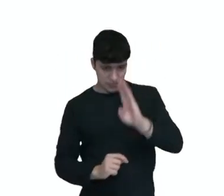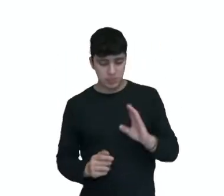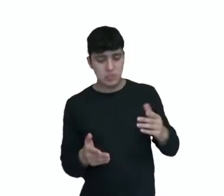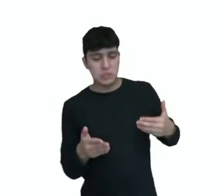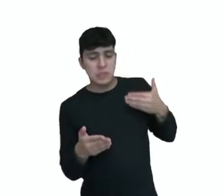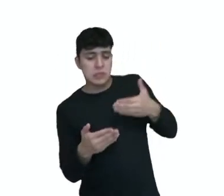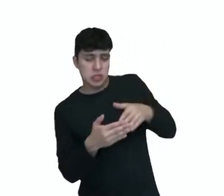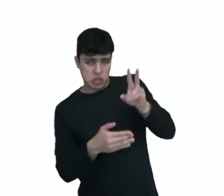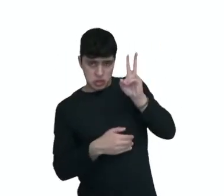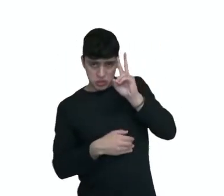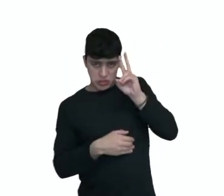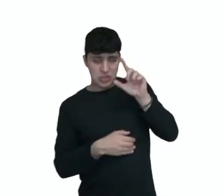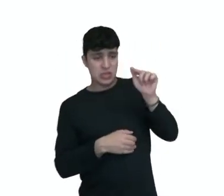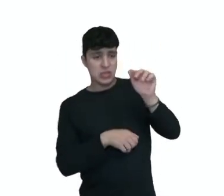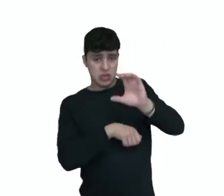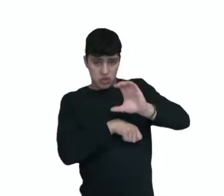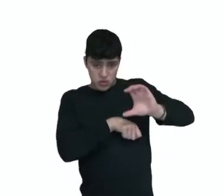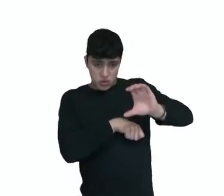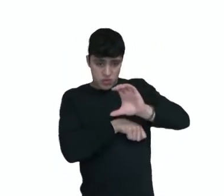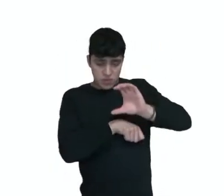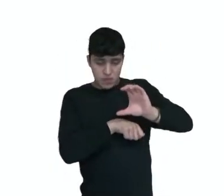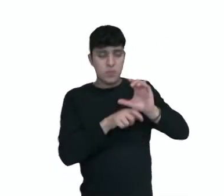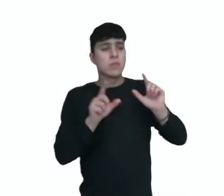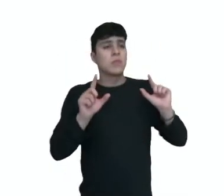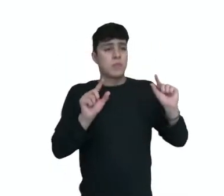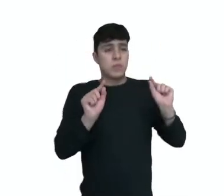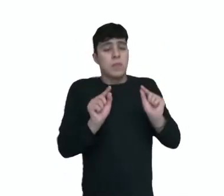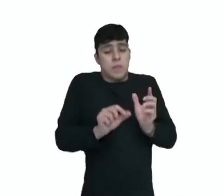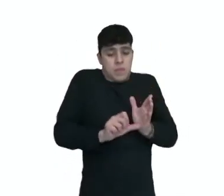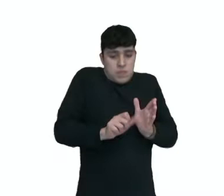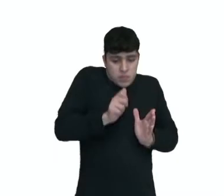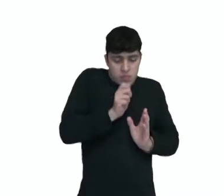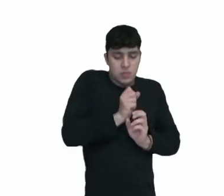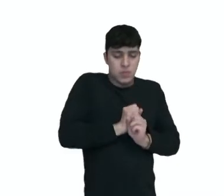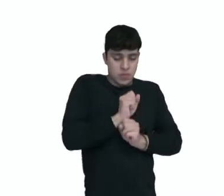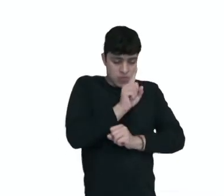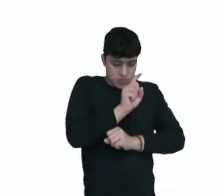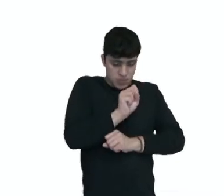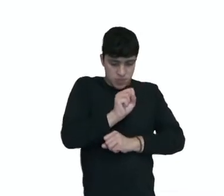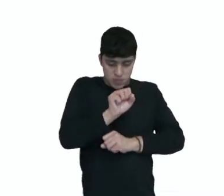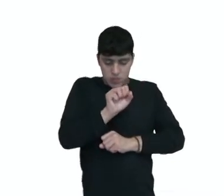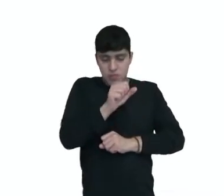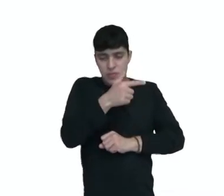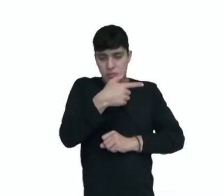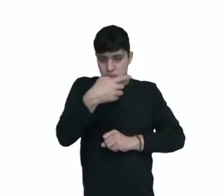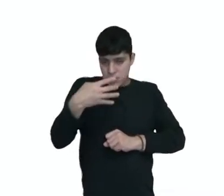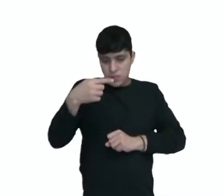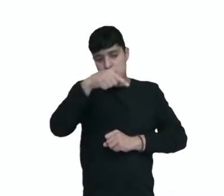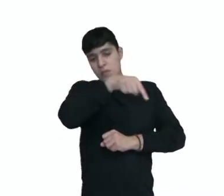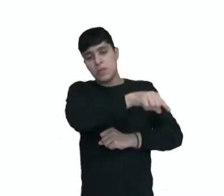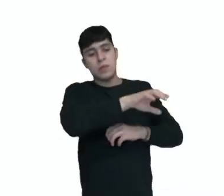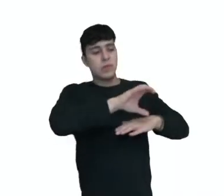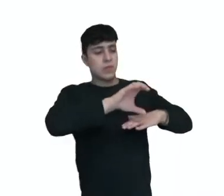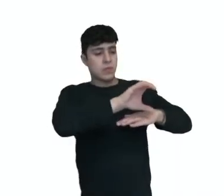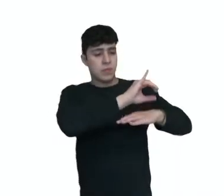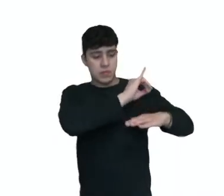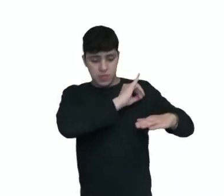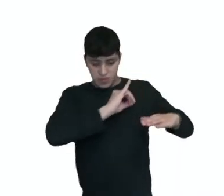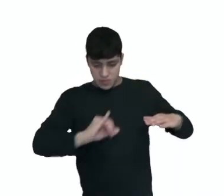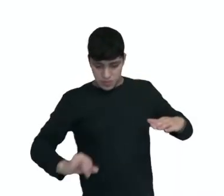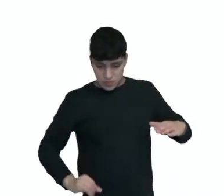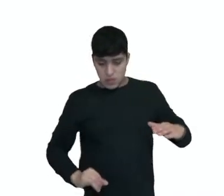constituições, sendo a primeira constituição de 1824. Também chamada de Constituição Imperial, onde a